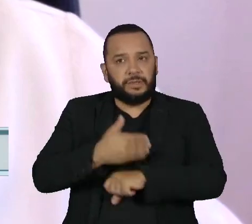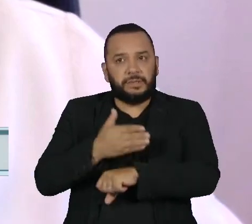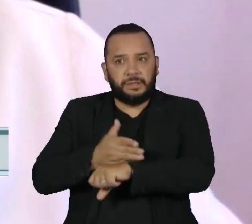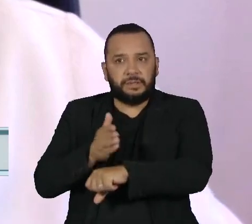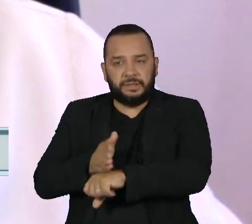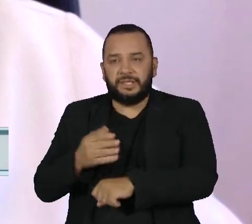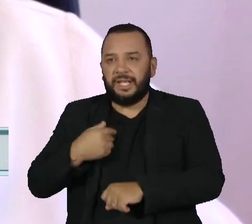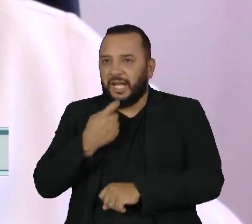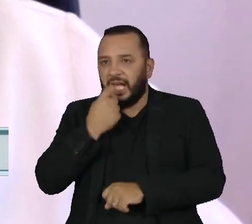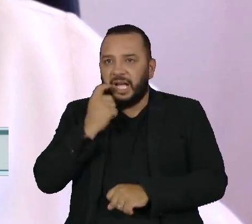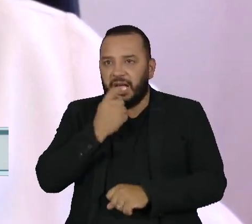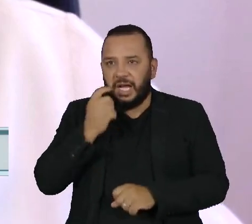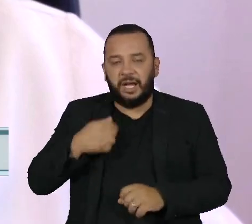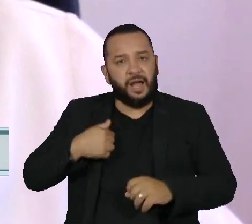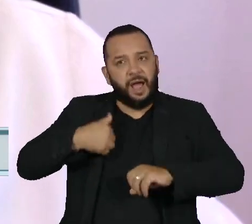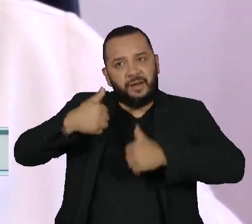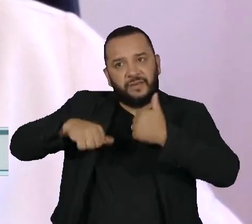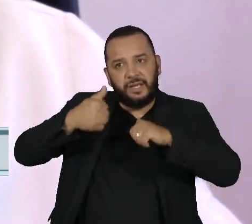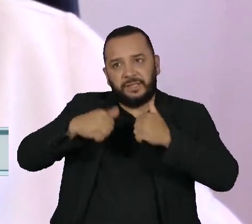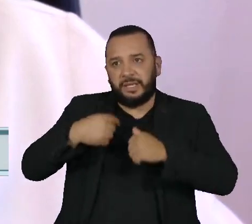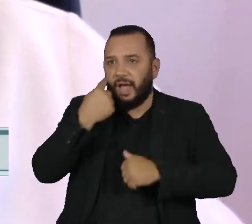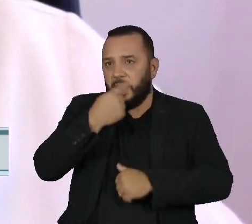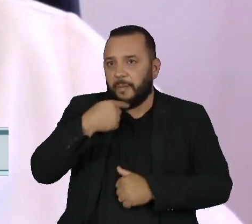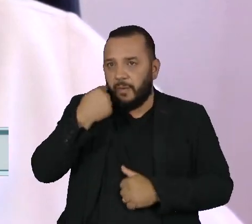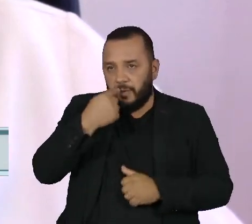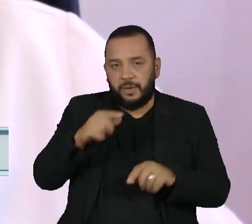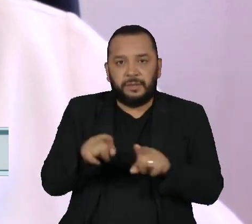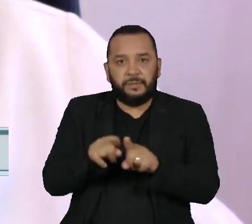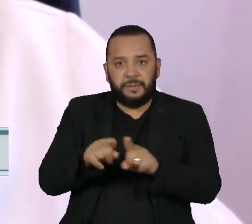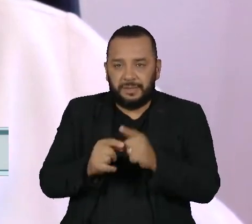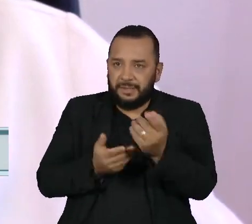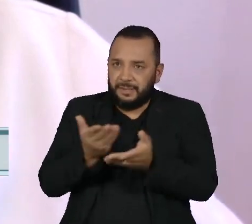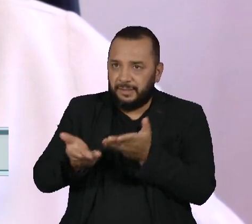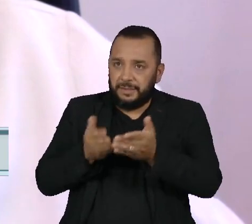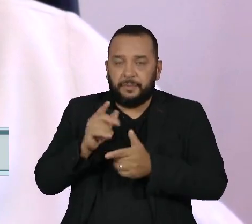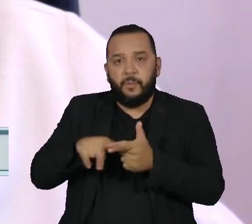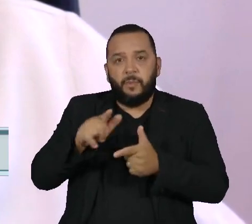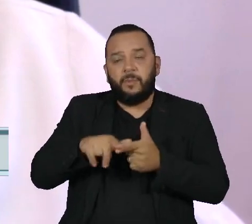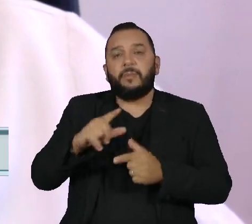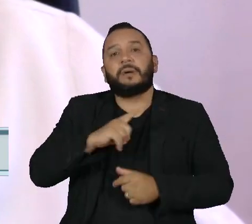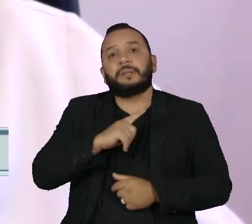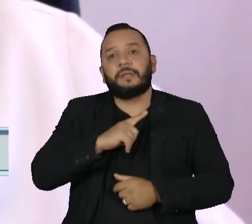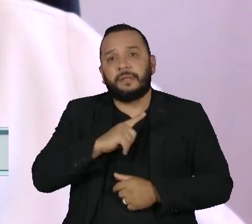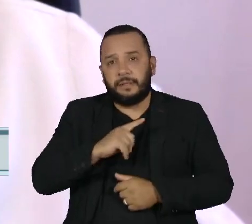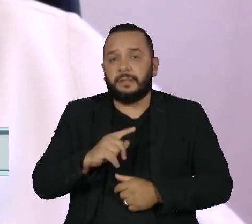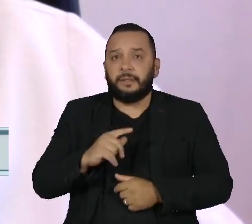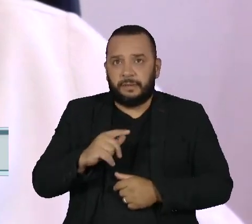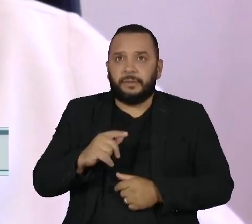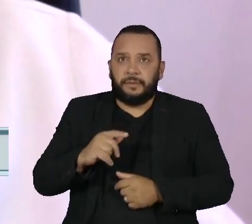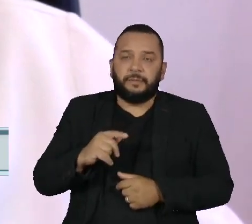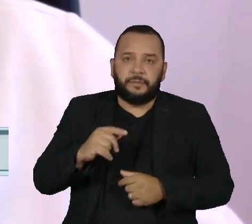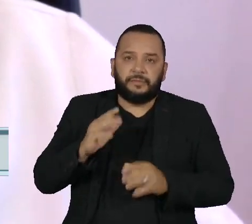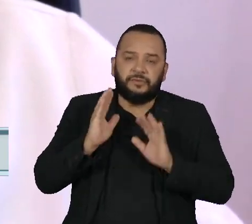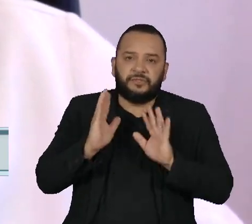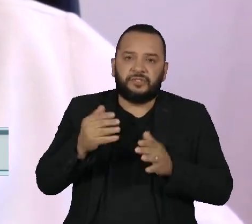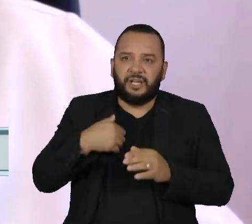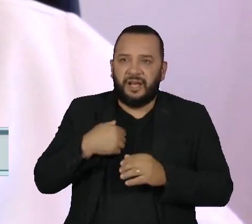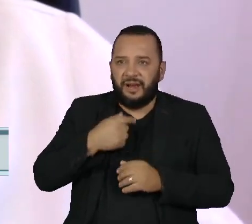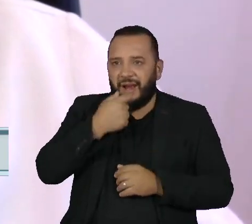ter uma boa avaliação da sua higiene oral, tratar aqueles problemas que tem em decorrência de traumas de próteses